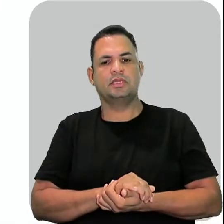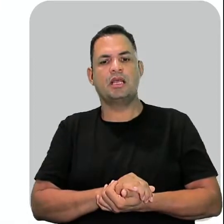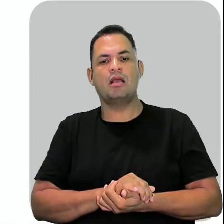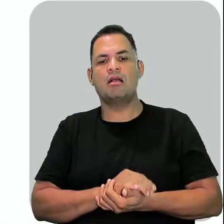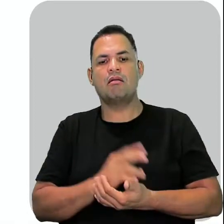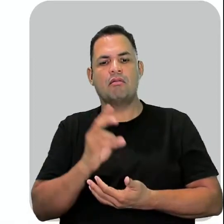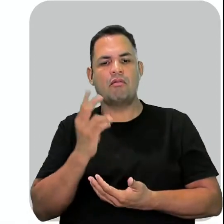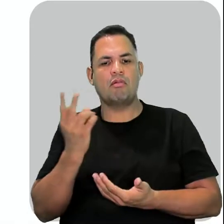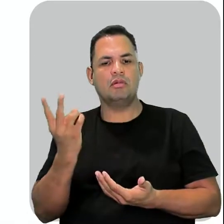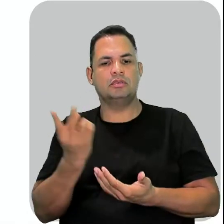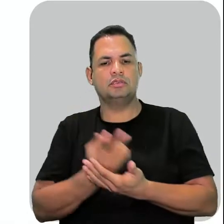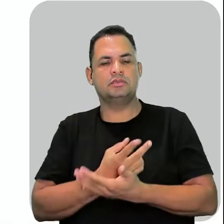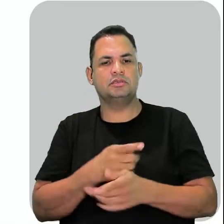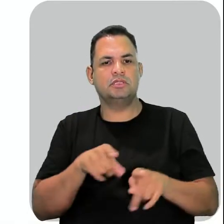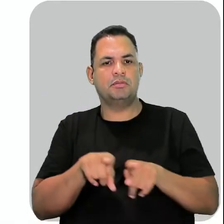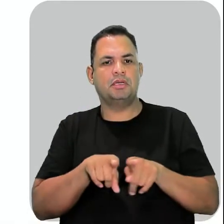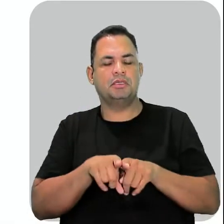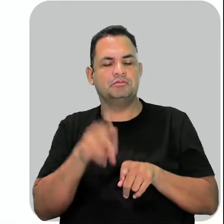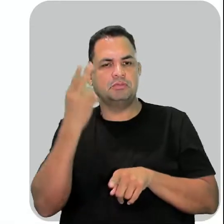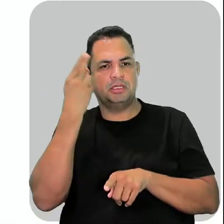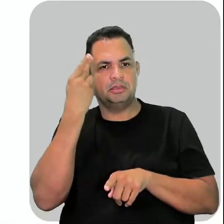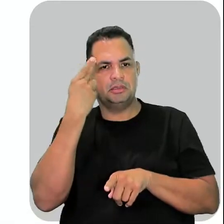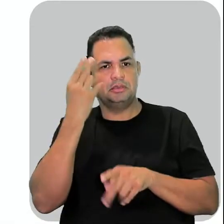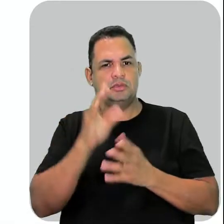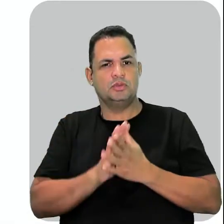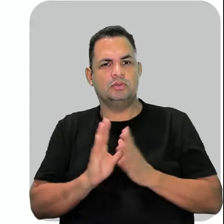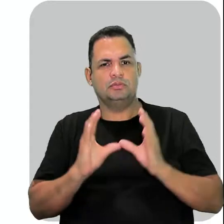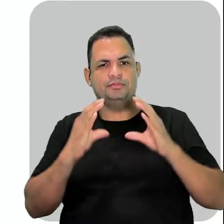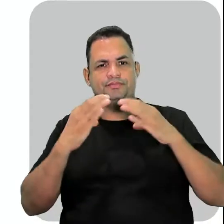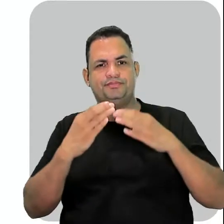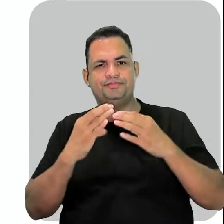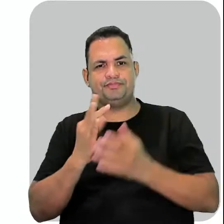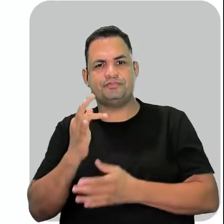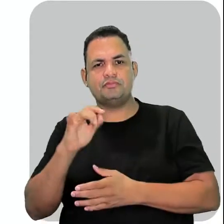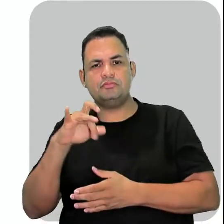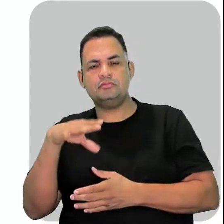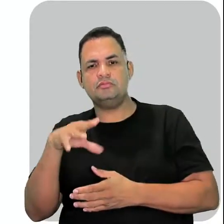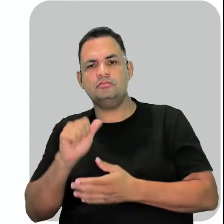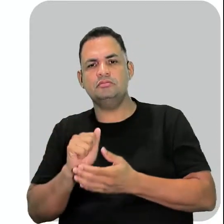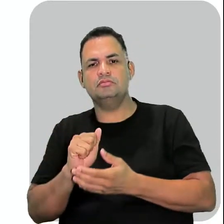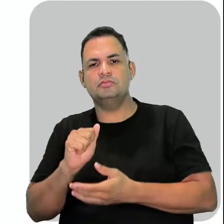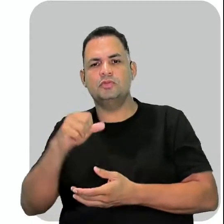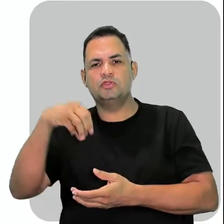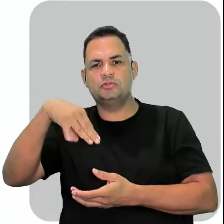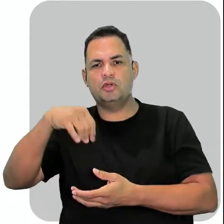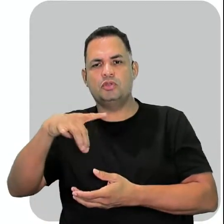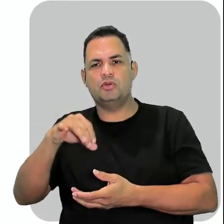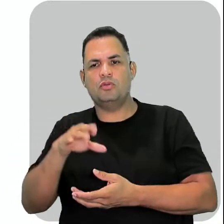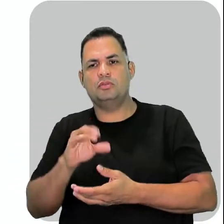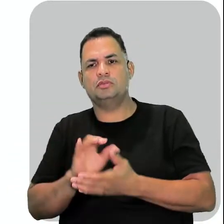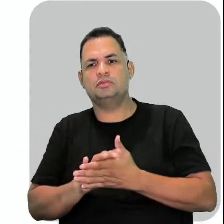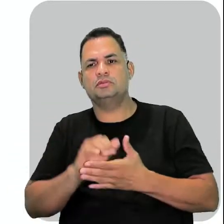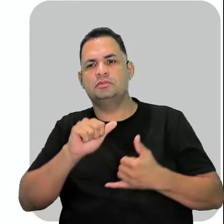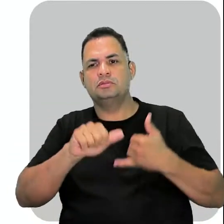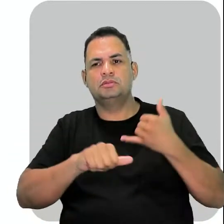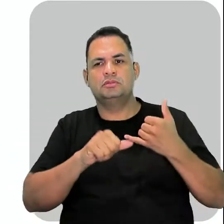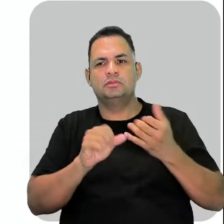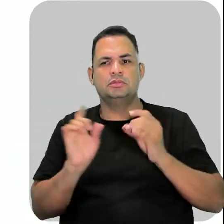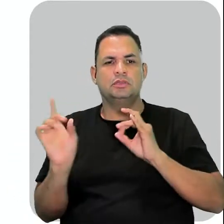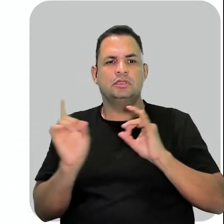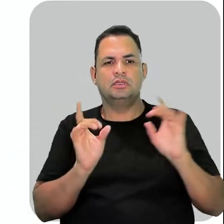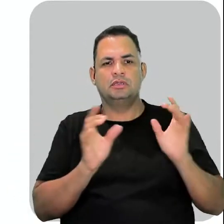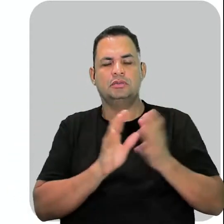nos naturais. Os grupos funcionais dos monômeros são reativos entre